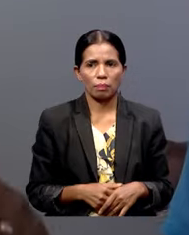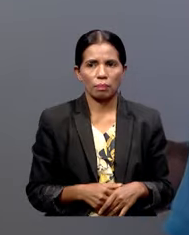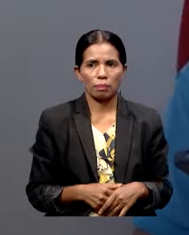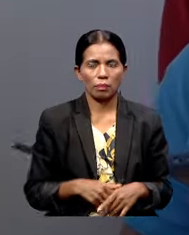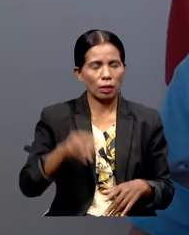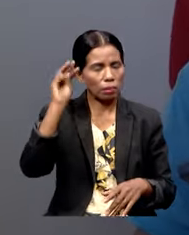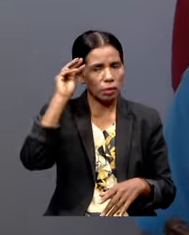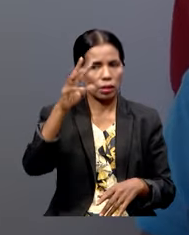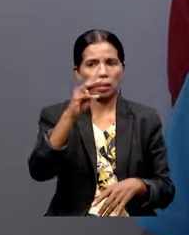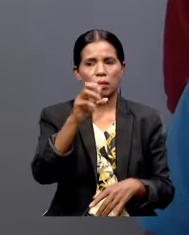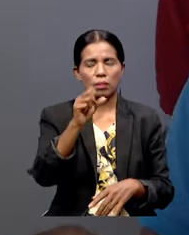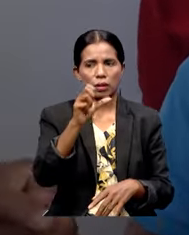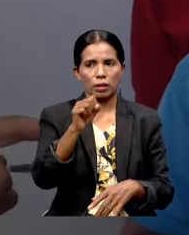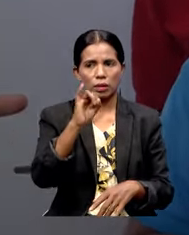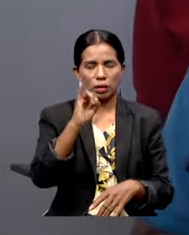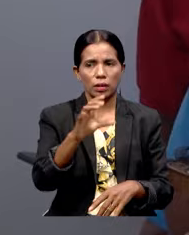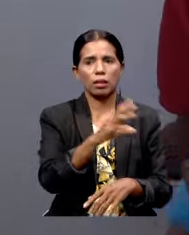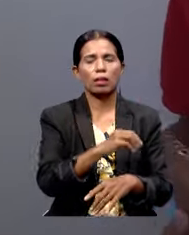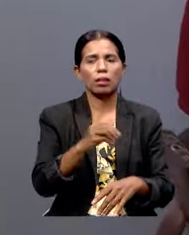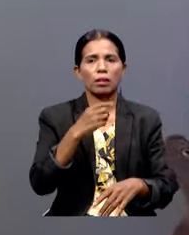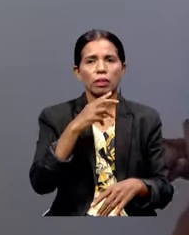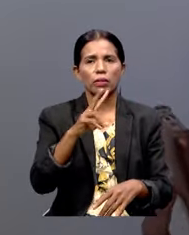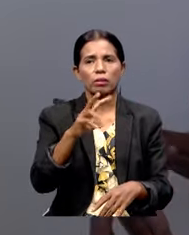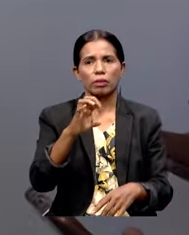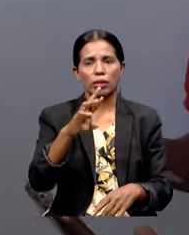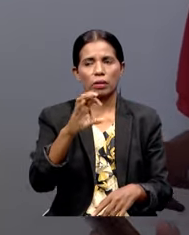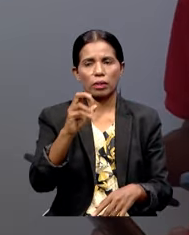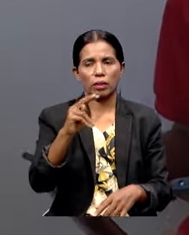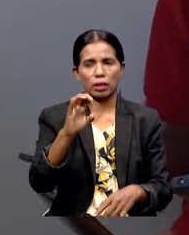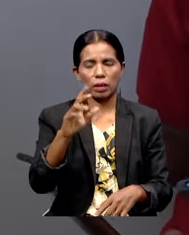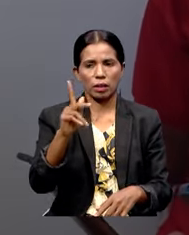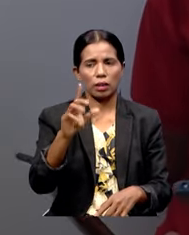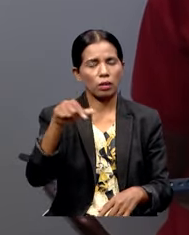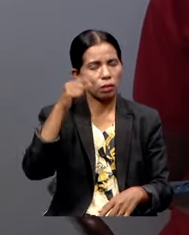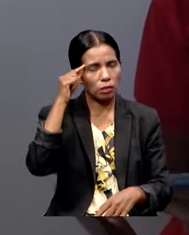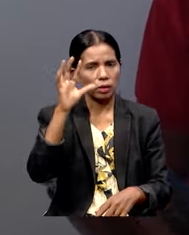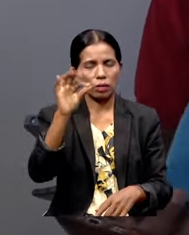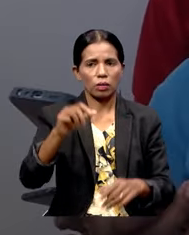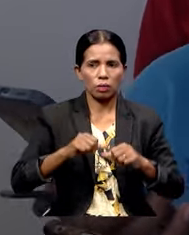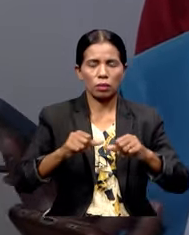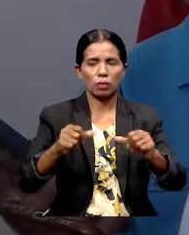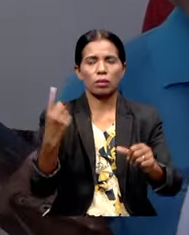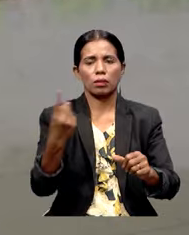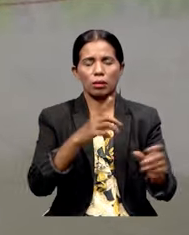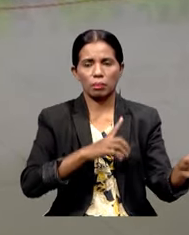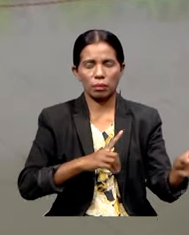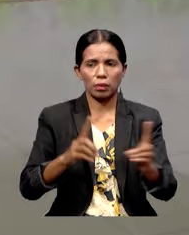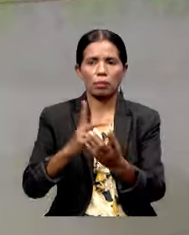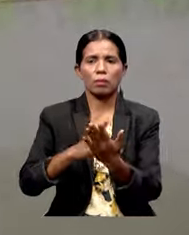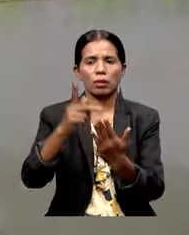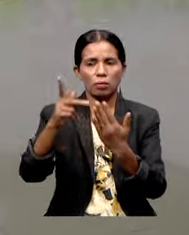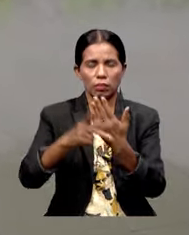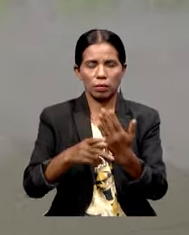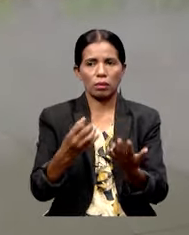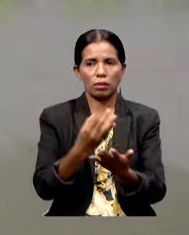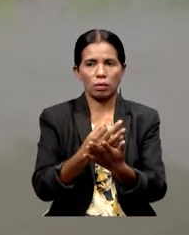Ministra Solidariedade Social no Inclusão, Verônica das Dores Ateten, Governo da CIA continua mantendo e implementa programa Bolsa da